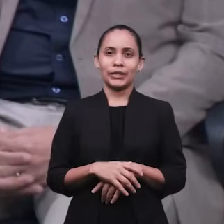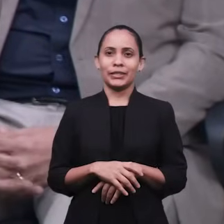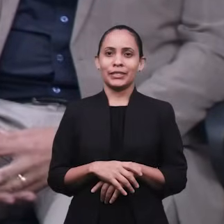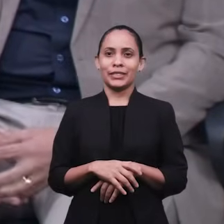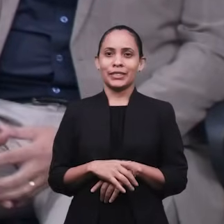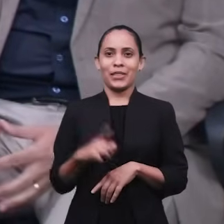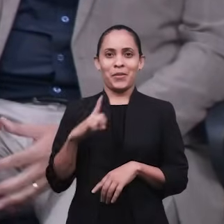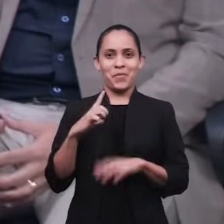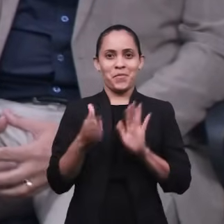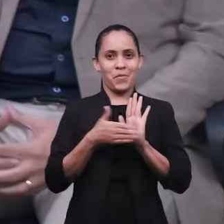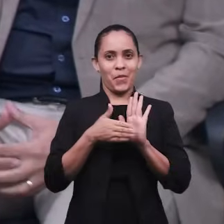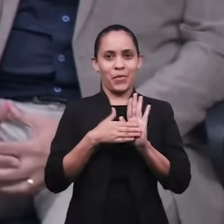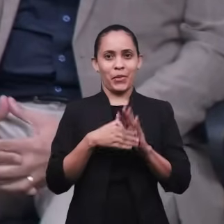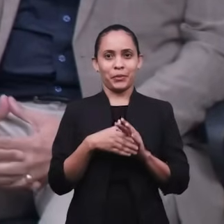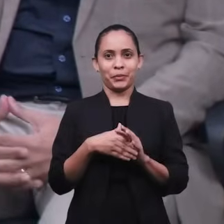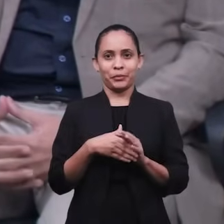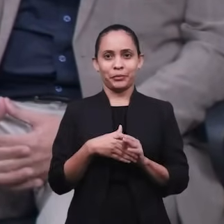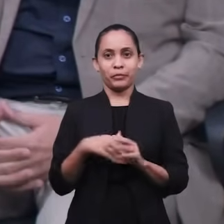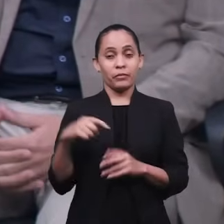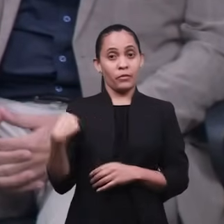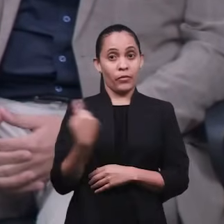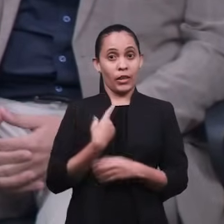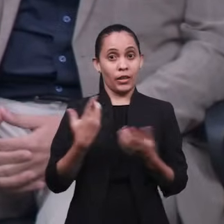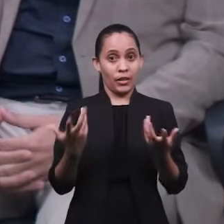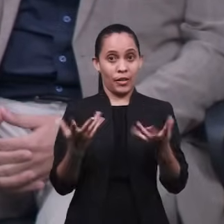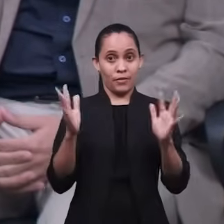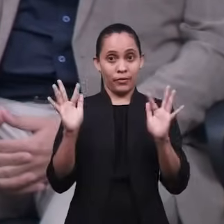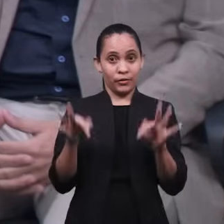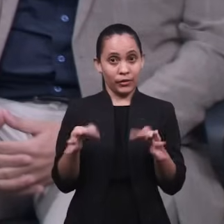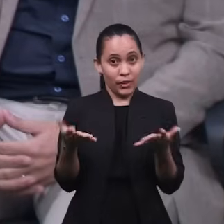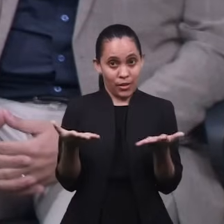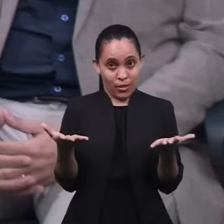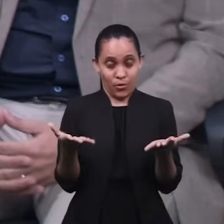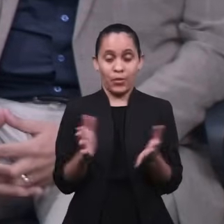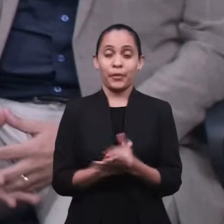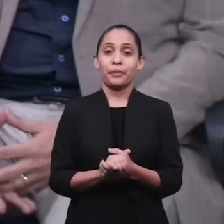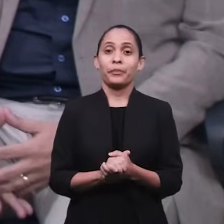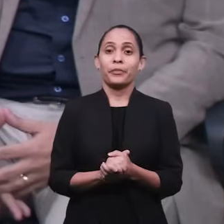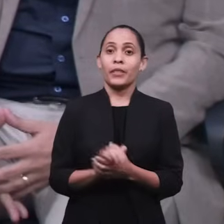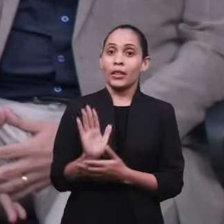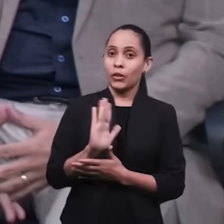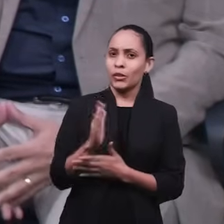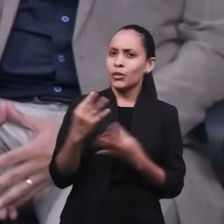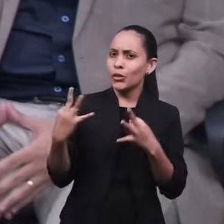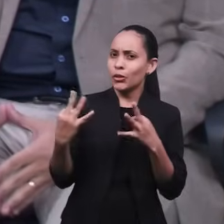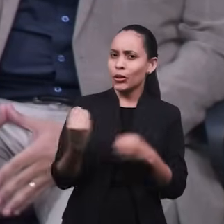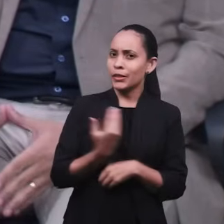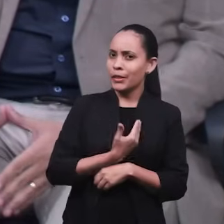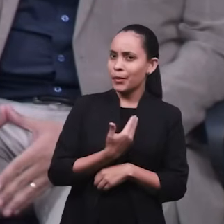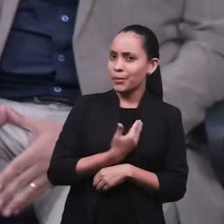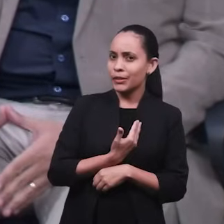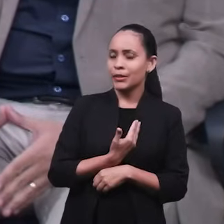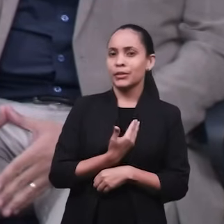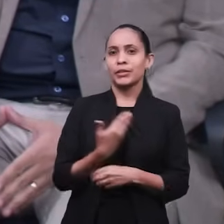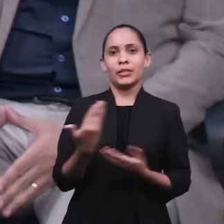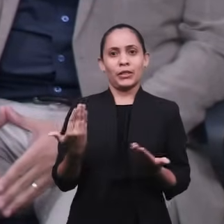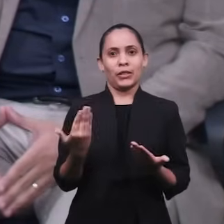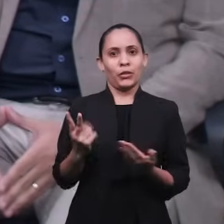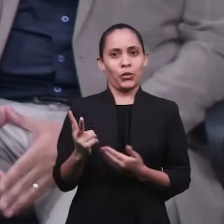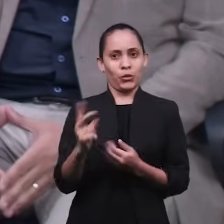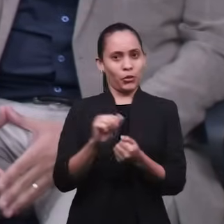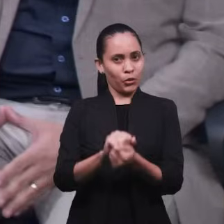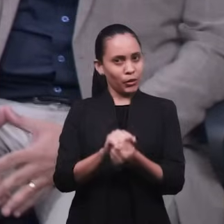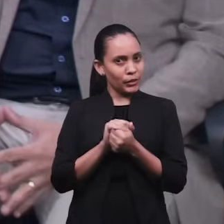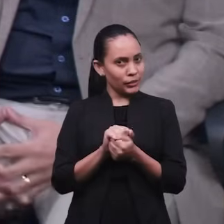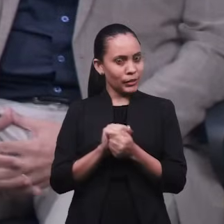esse instrumento estará na pauta. Nós queremos despedir de todos, queridos, amados, amigos, irmãos que estão nos